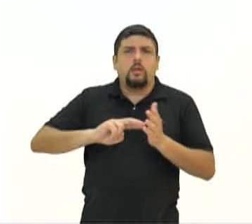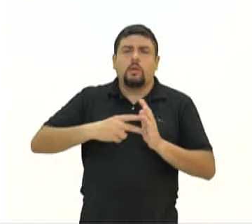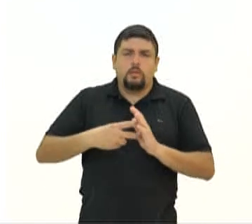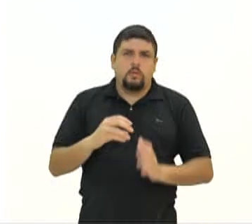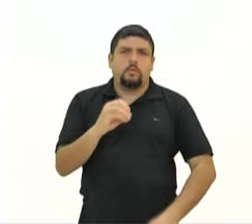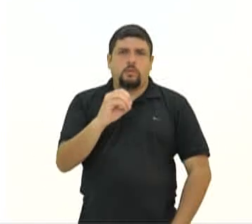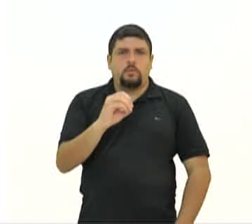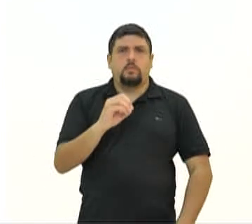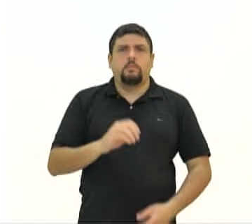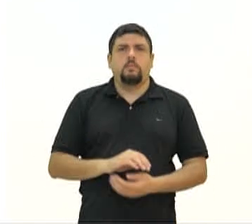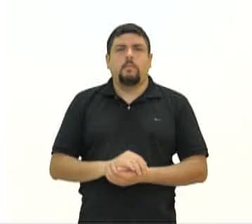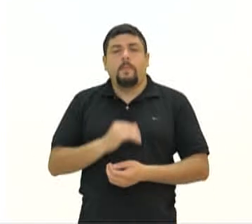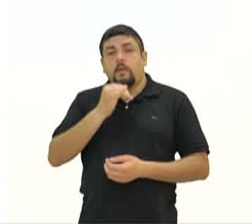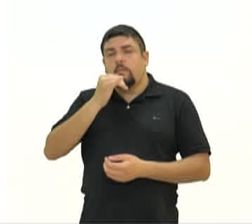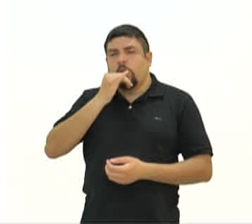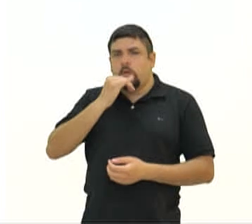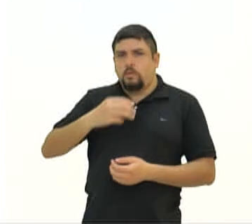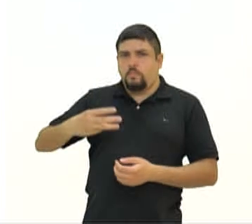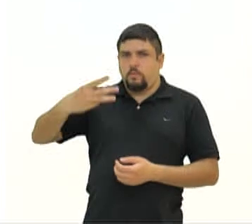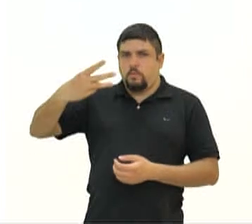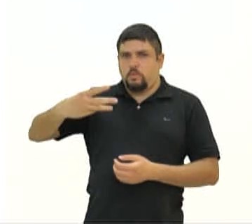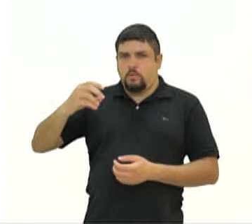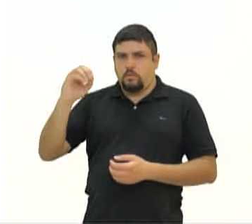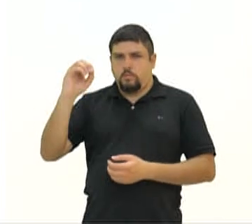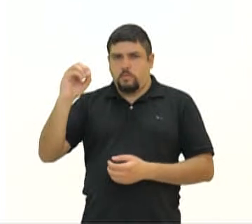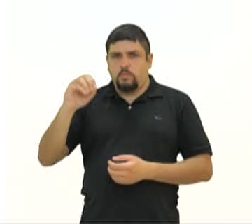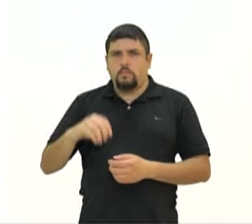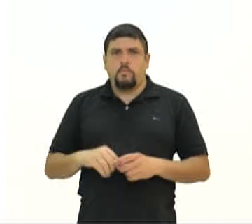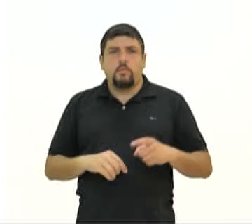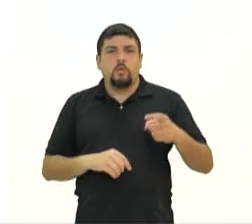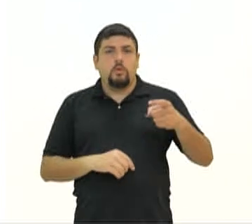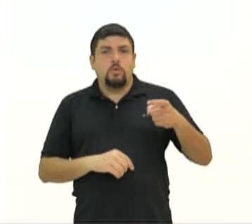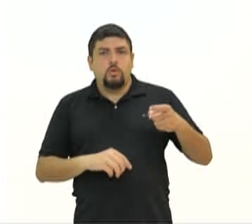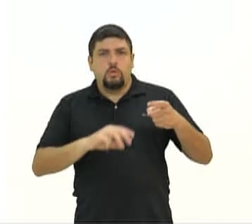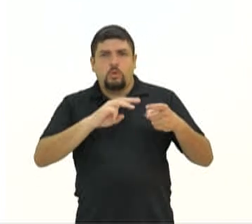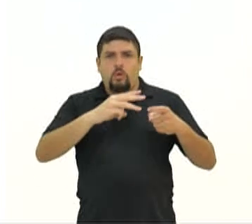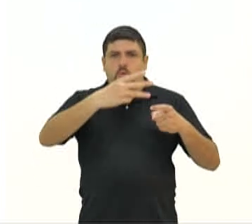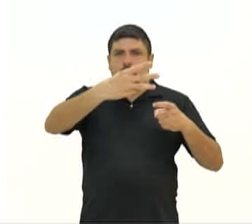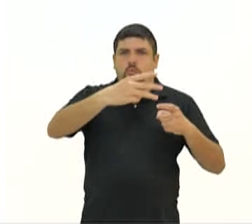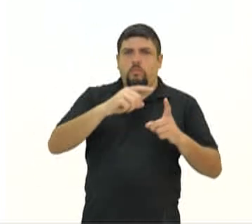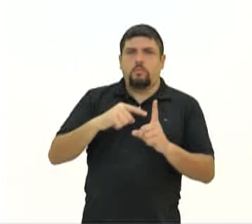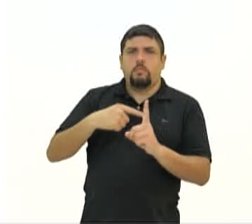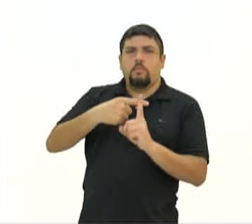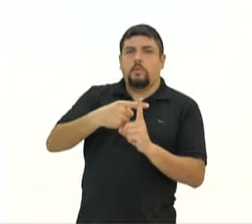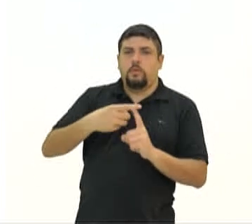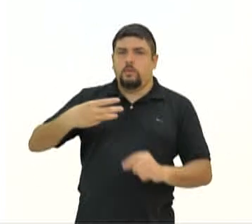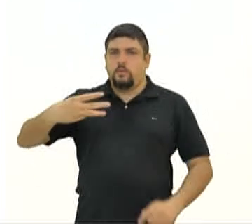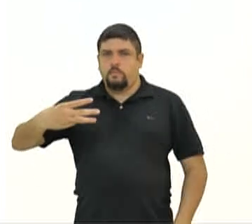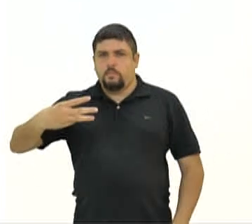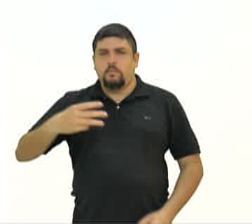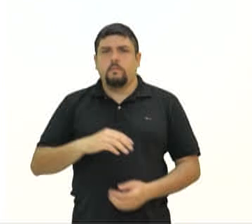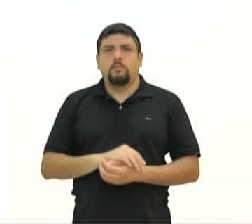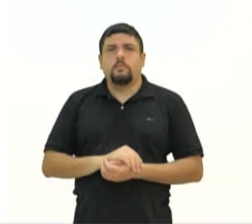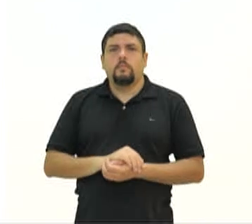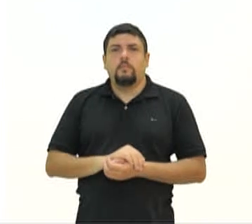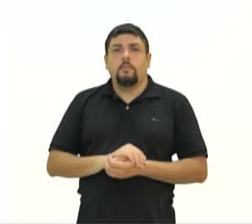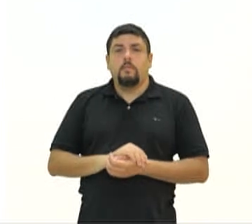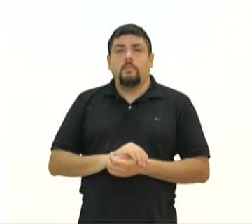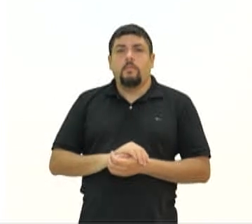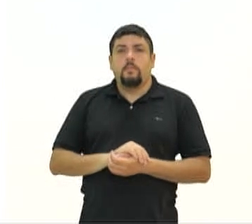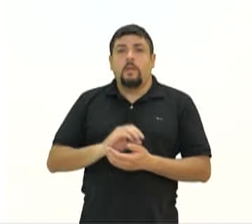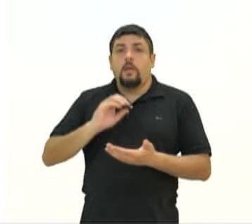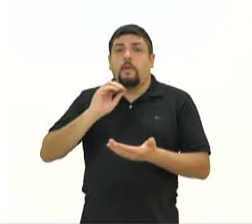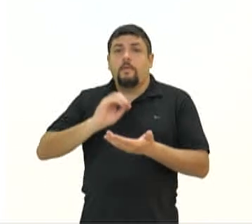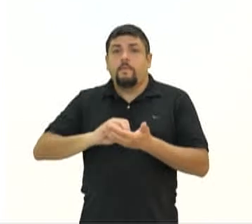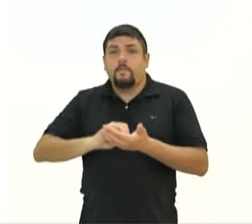de terceiro grau que seja x ao cubo mais 3. Falta o grau 2,